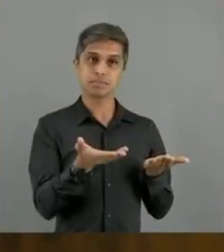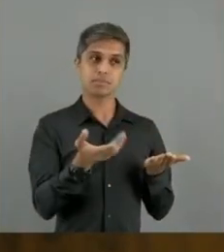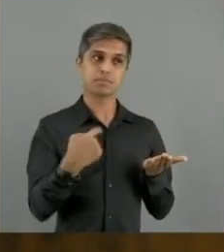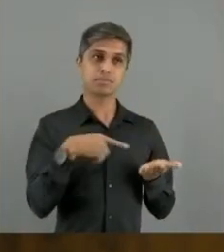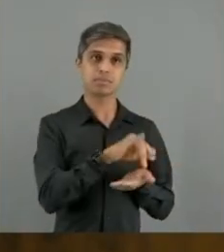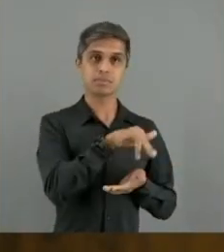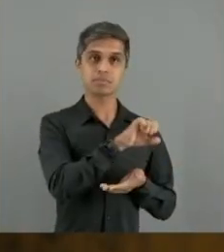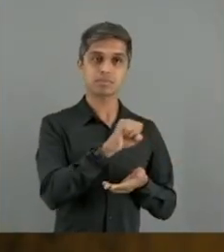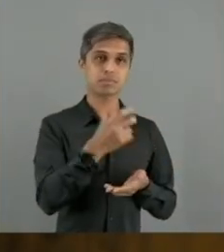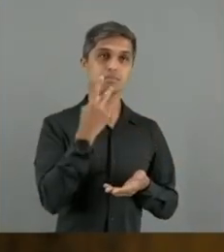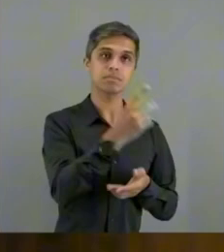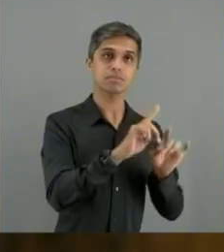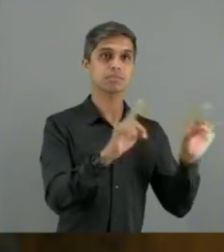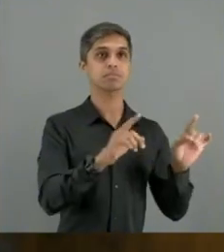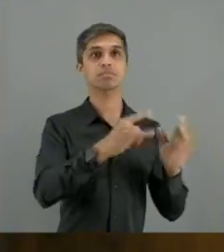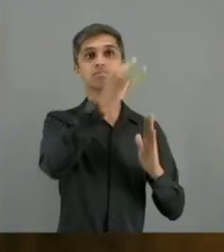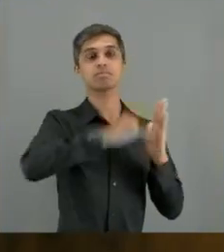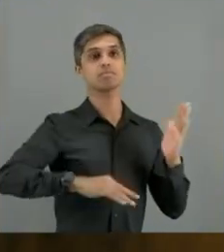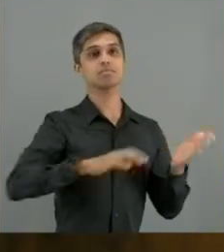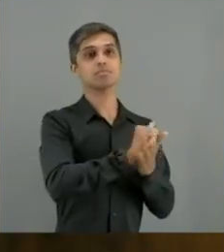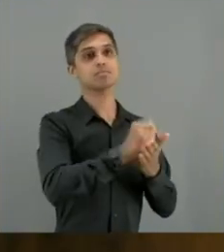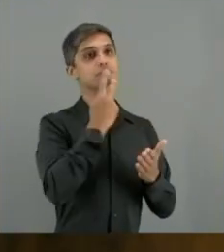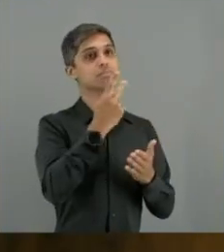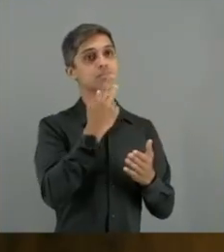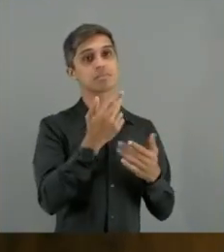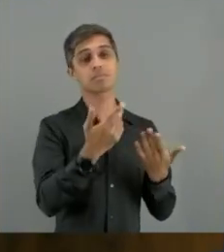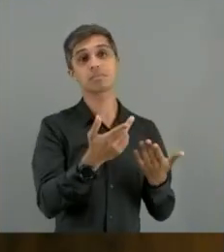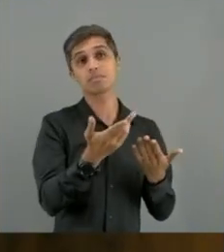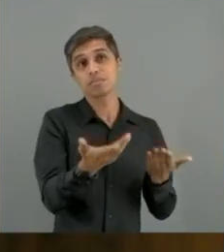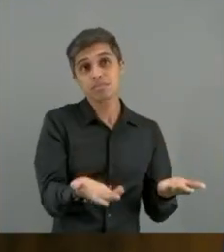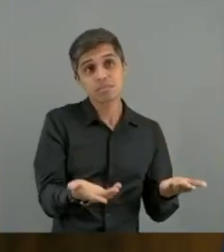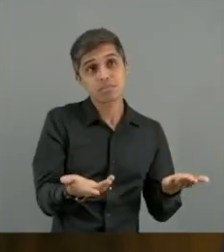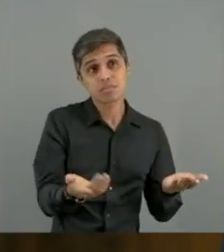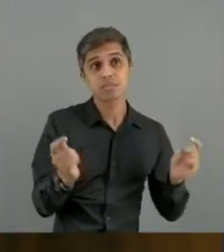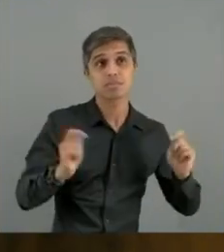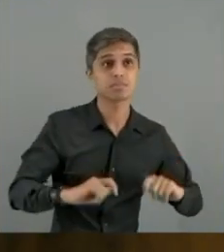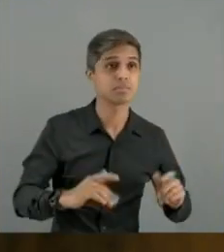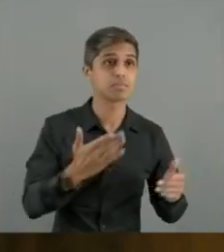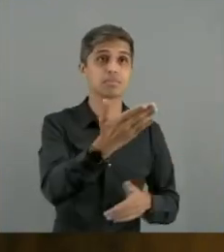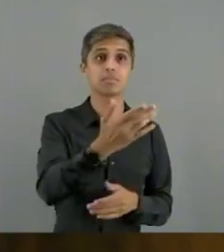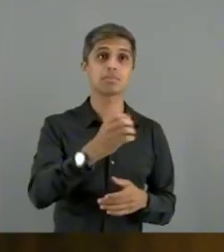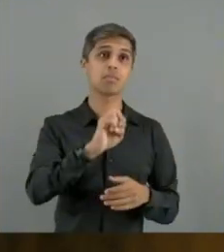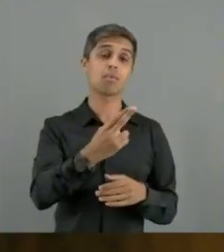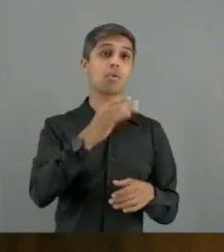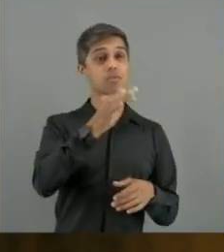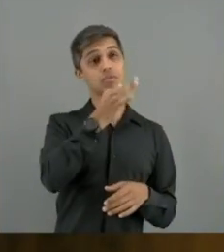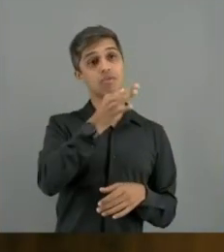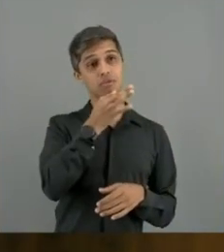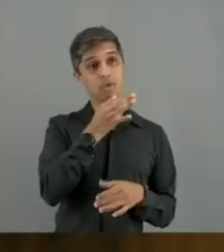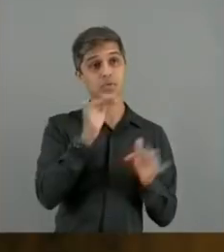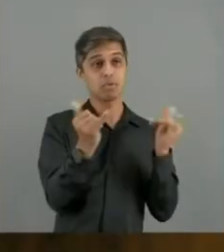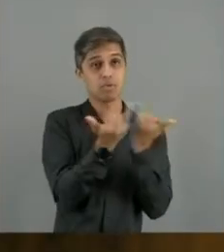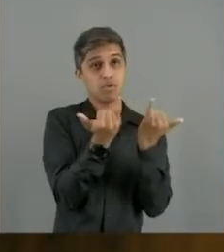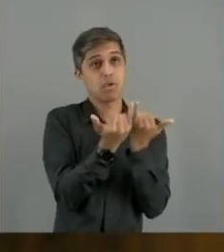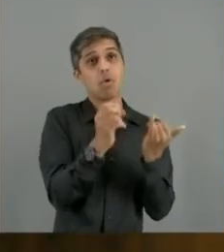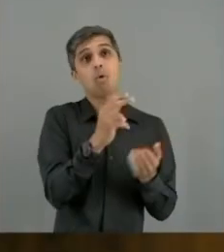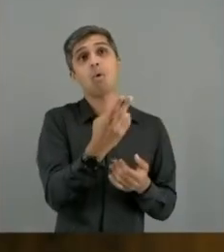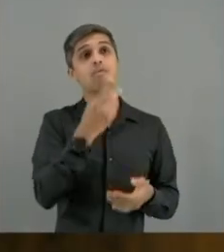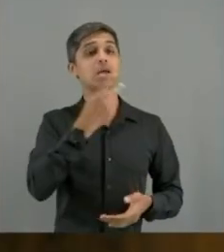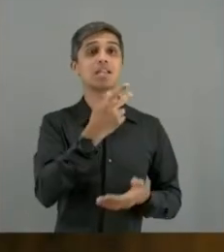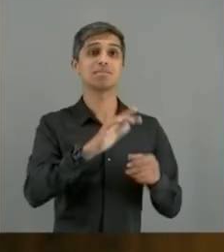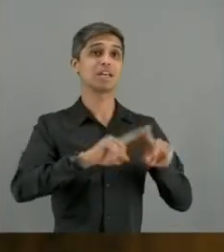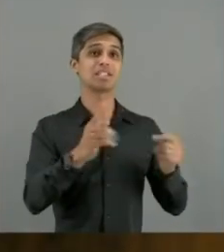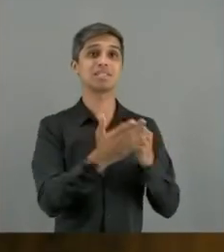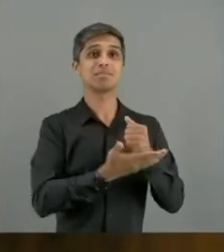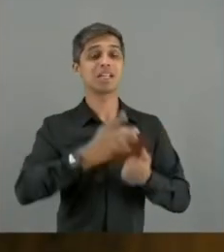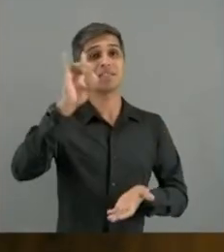ao INSS falar, mas não documentou a sua fala, a senhora convir que eu posso presumir que a senhora ou está fazendo uma fofoca ou a senhora está fazendo uma afirmação sem